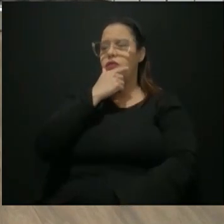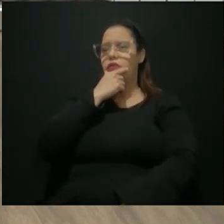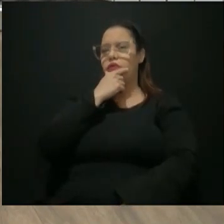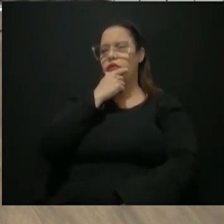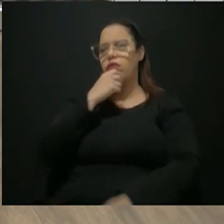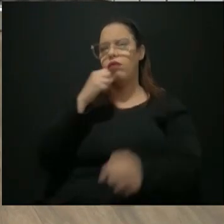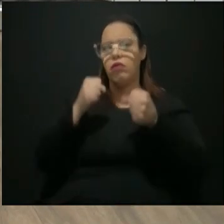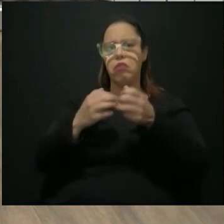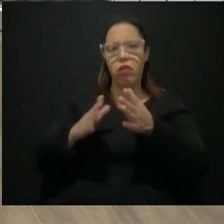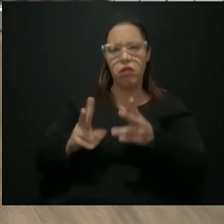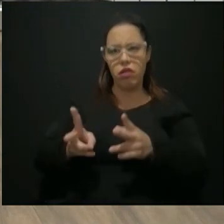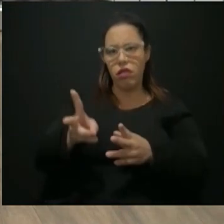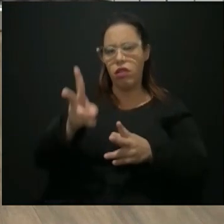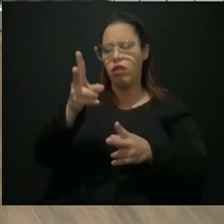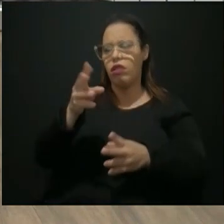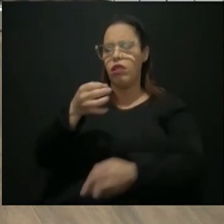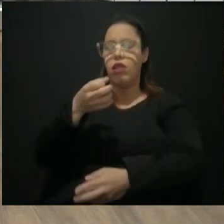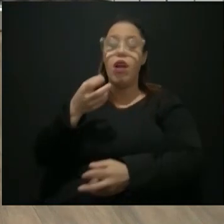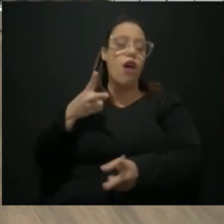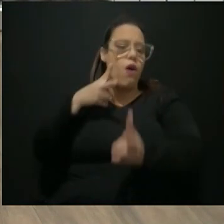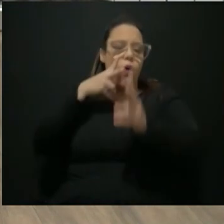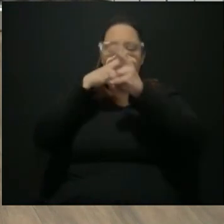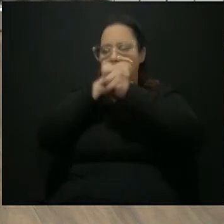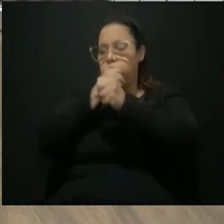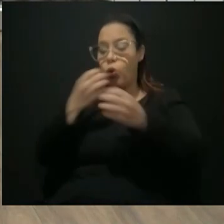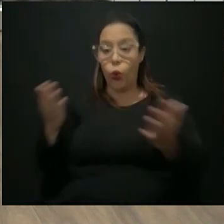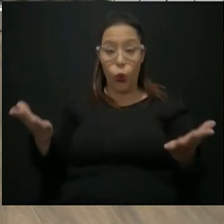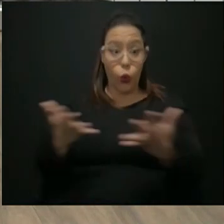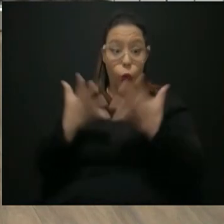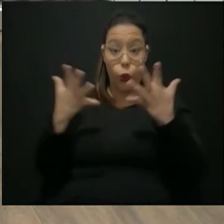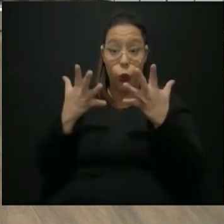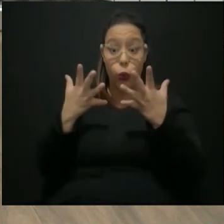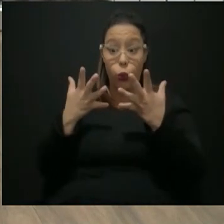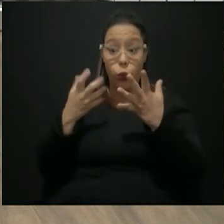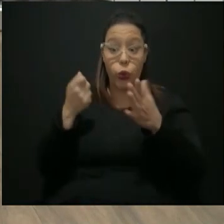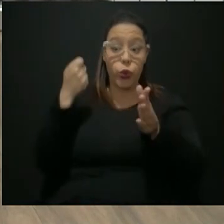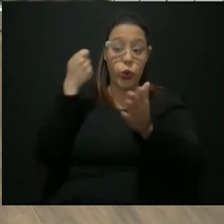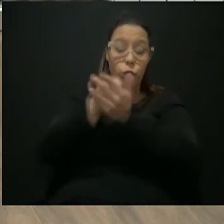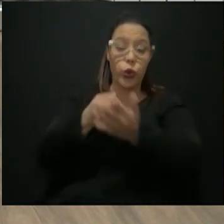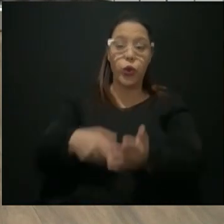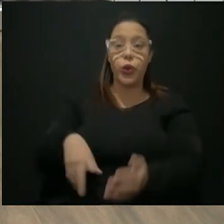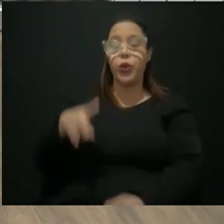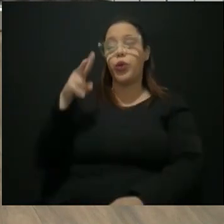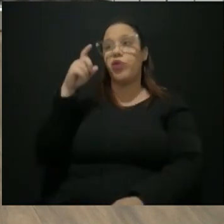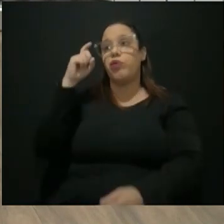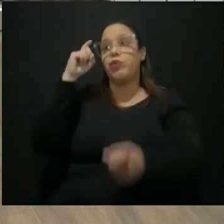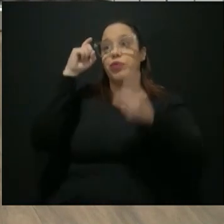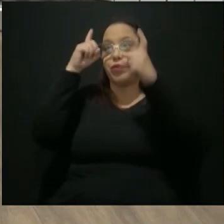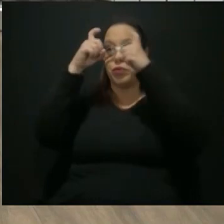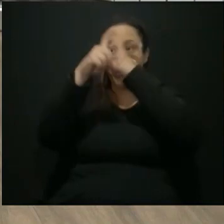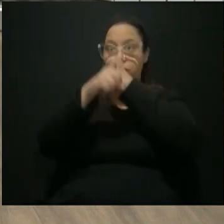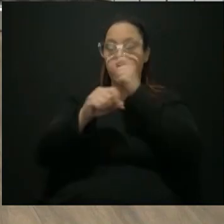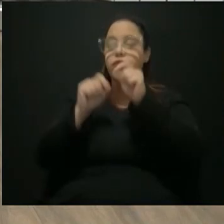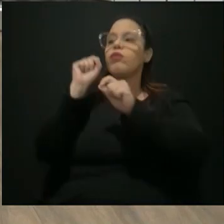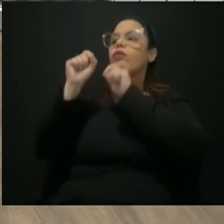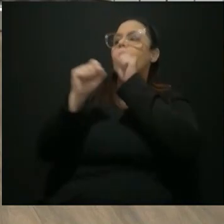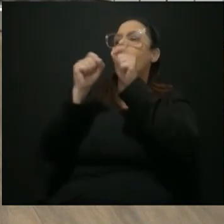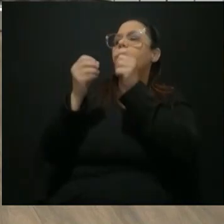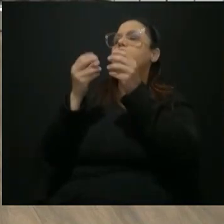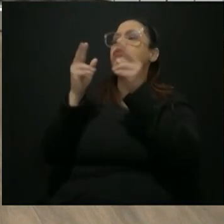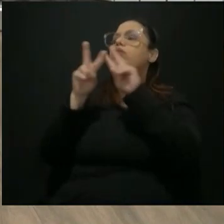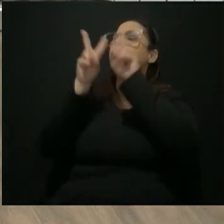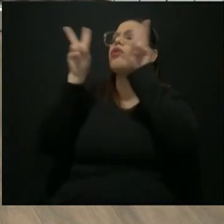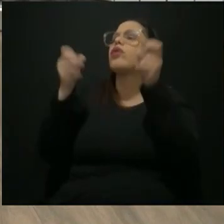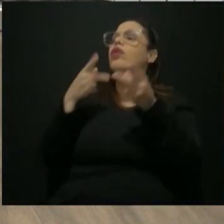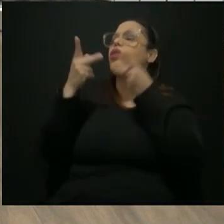vida enquanto tiver força, vontade de encarar os desafios? Qual que é o seu ponto de vista referente a esse assunto que eu acabei de falar? Olha, do meu